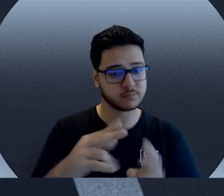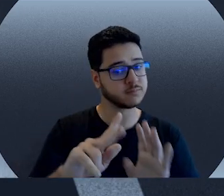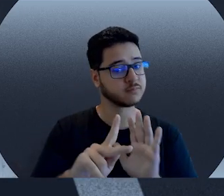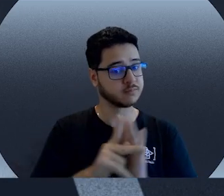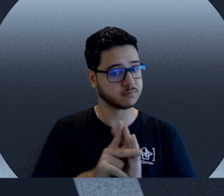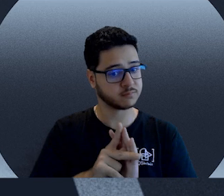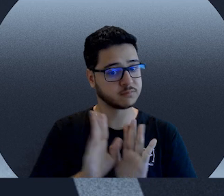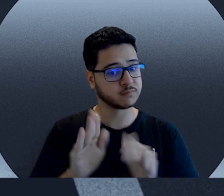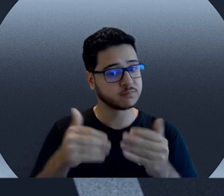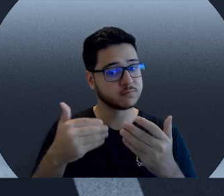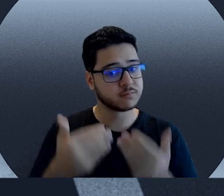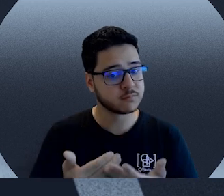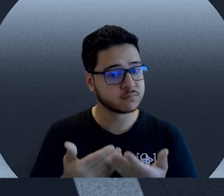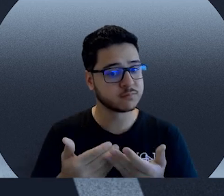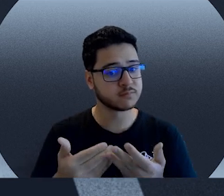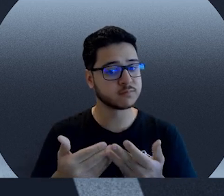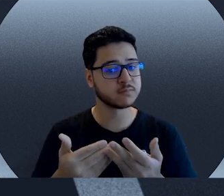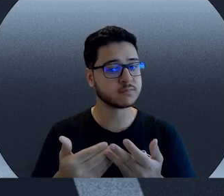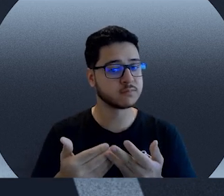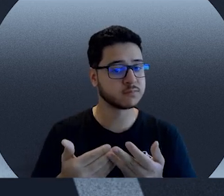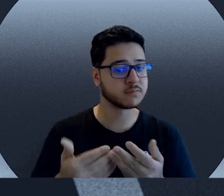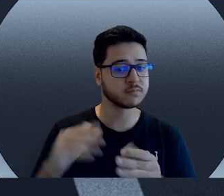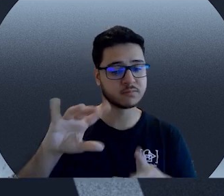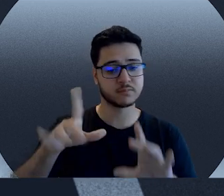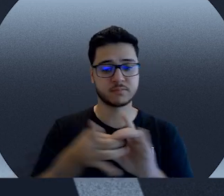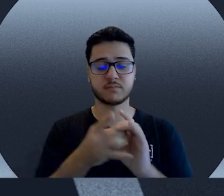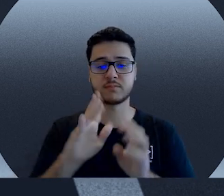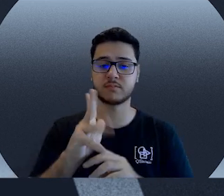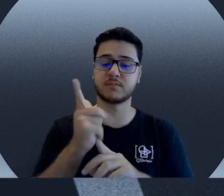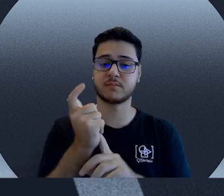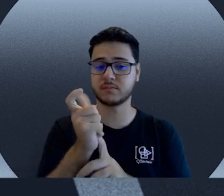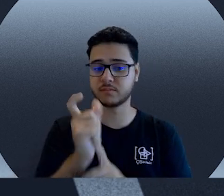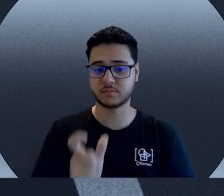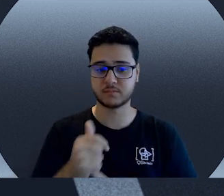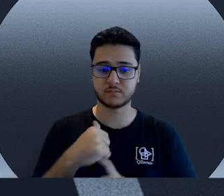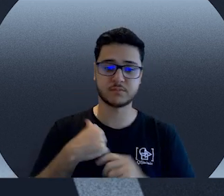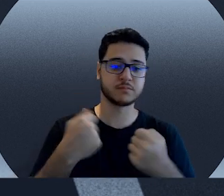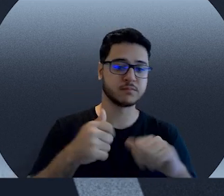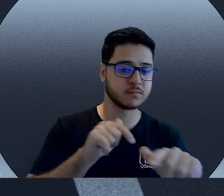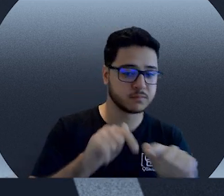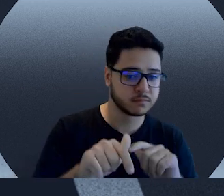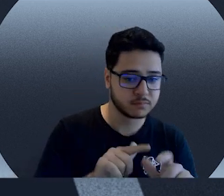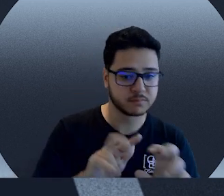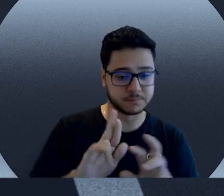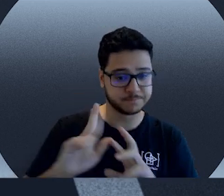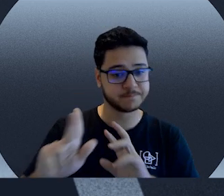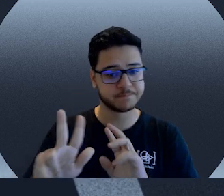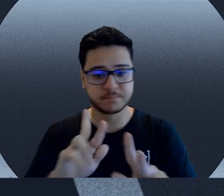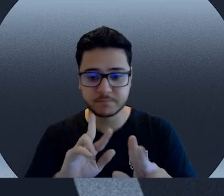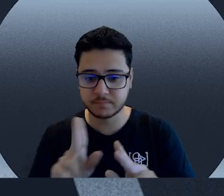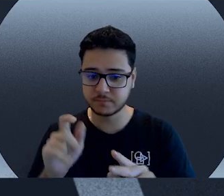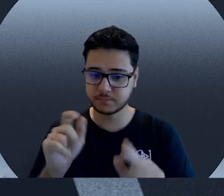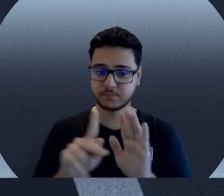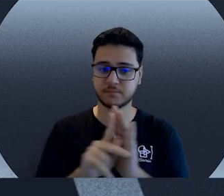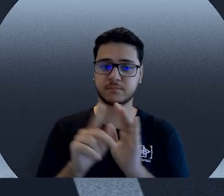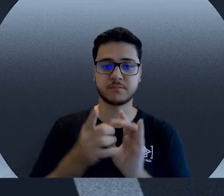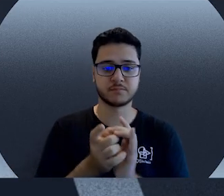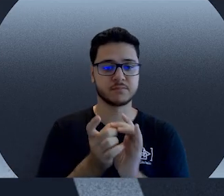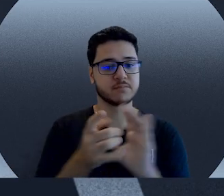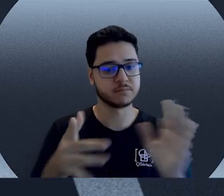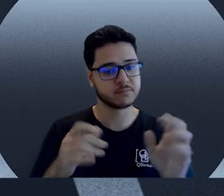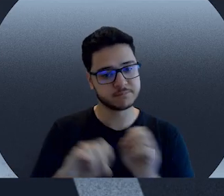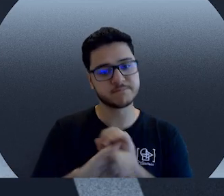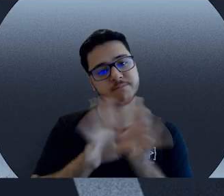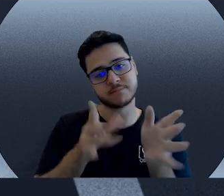é algo que prenda o artista, né? Eu tenho que trabalhar dessa forma. Então, essa abertura também, é claro que